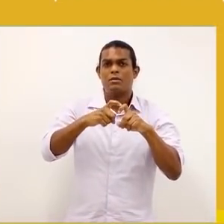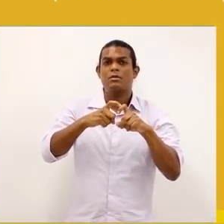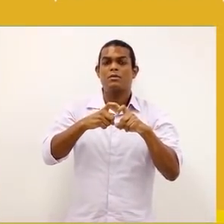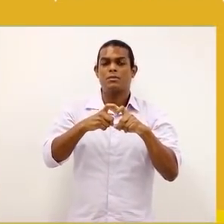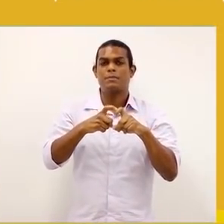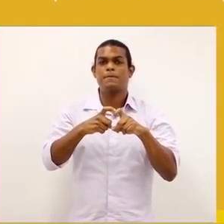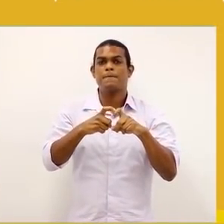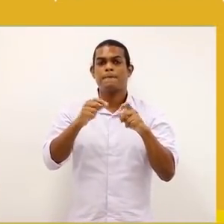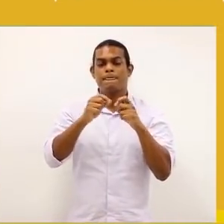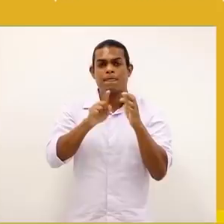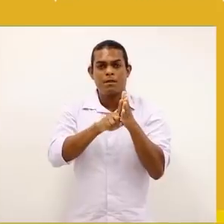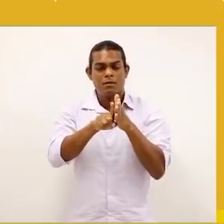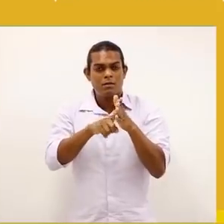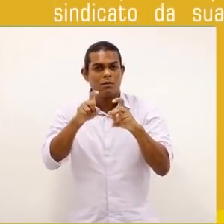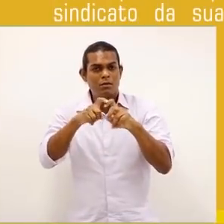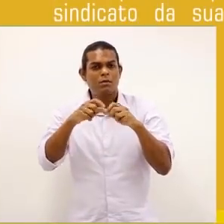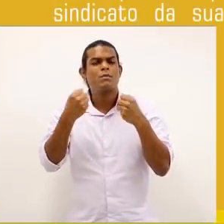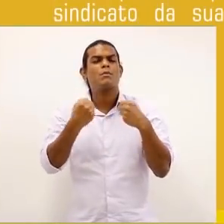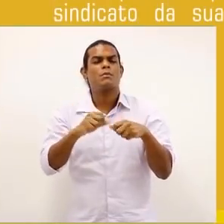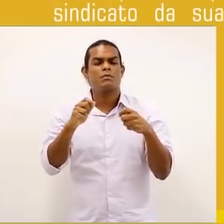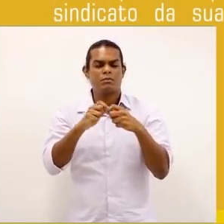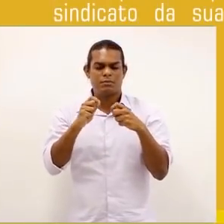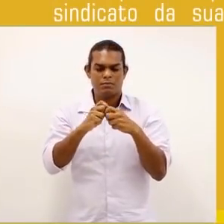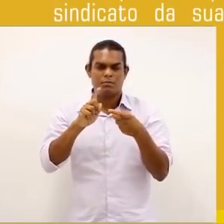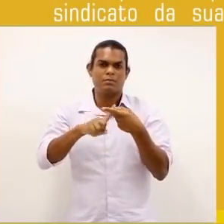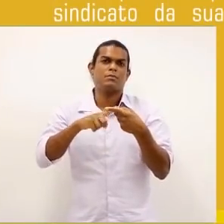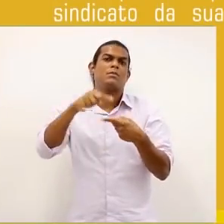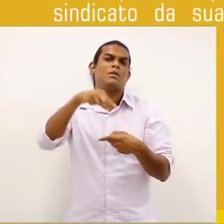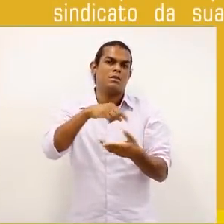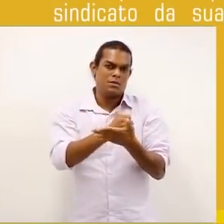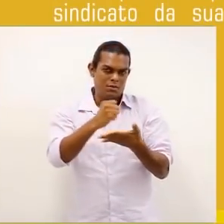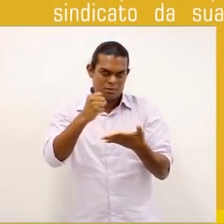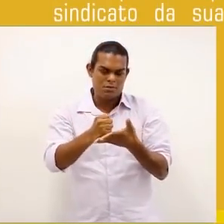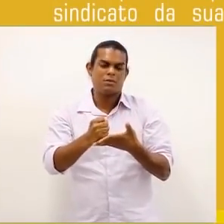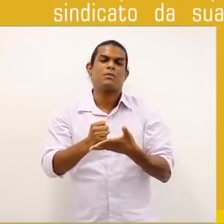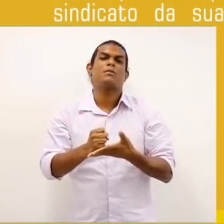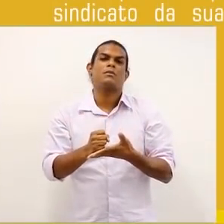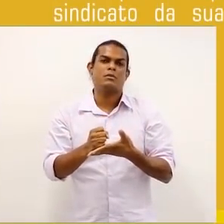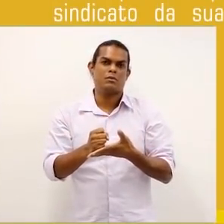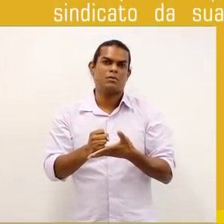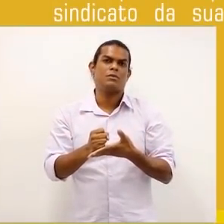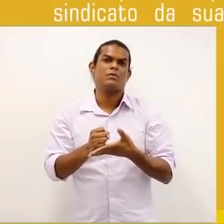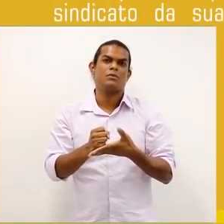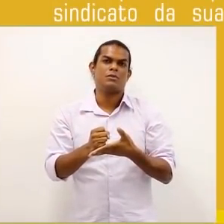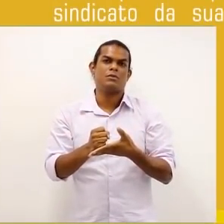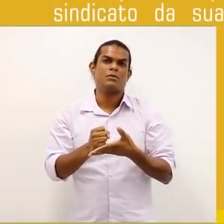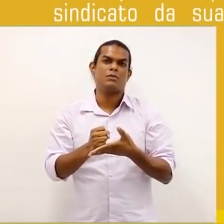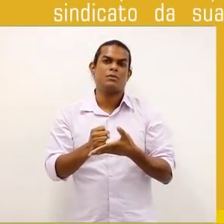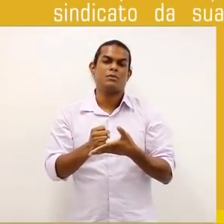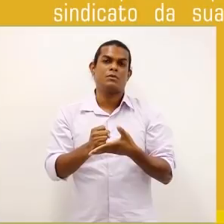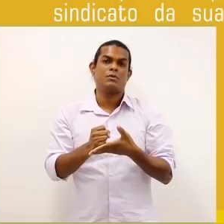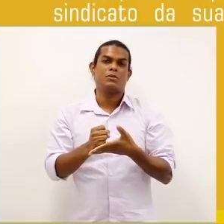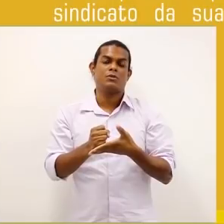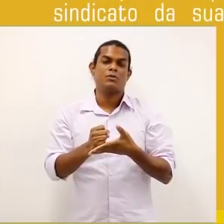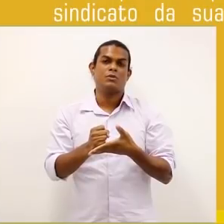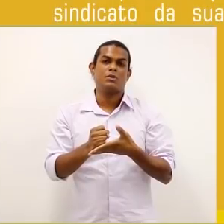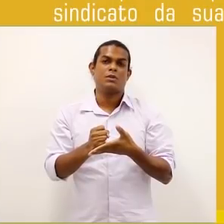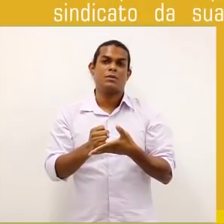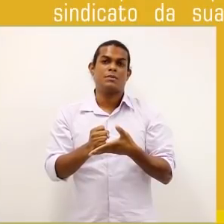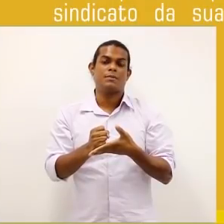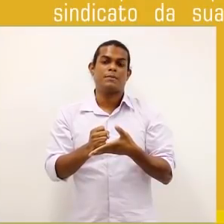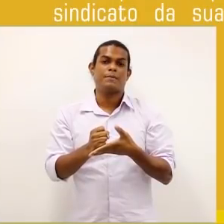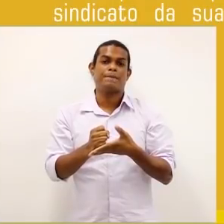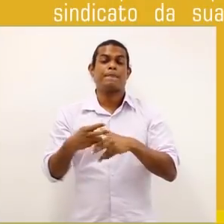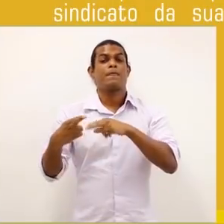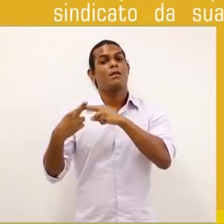pode fazer isso. A princípio, aliás, é atribuição do pessoal do